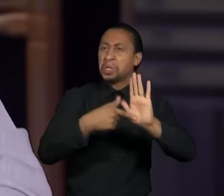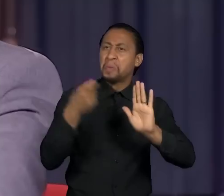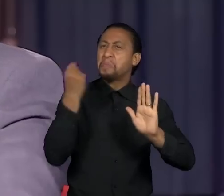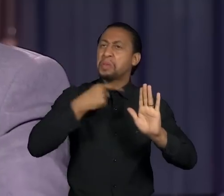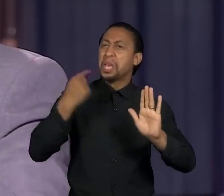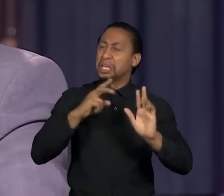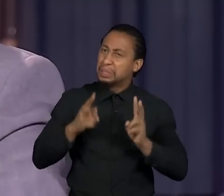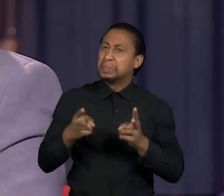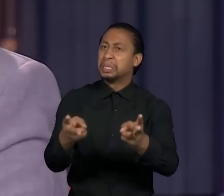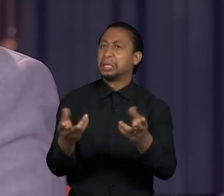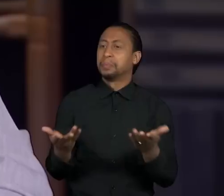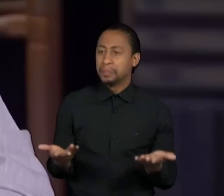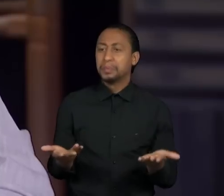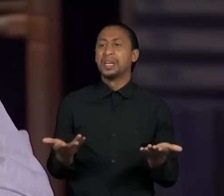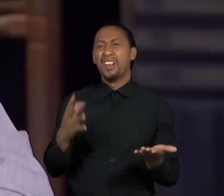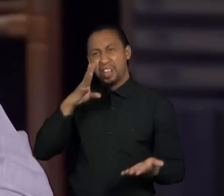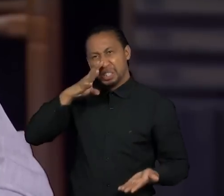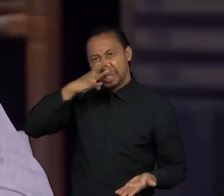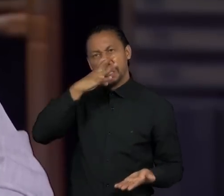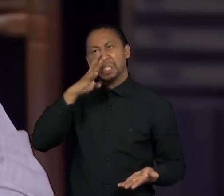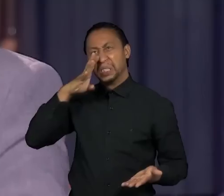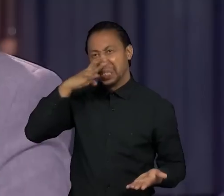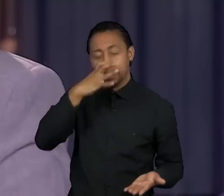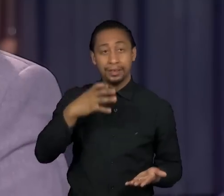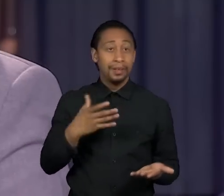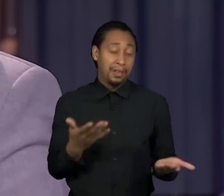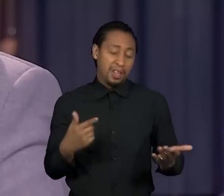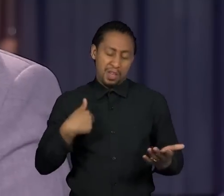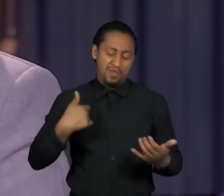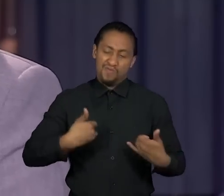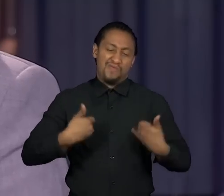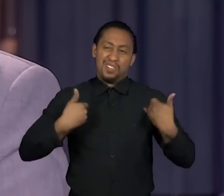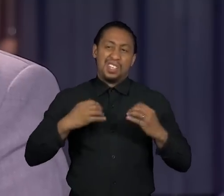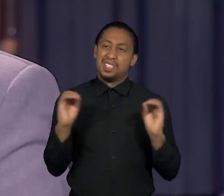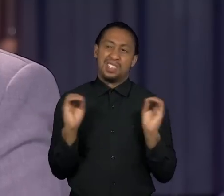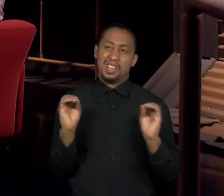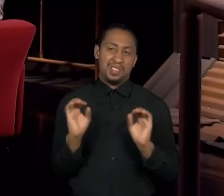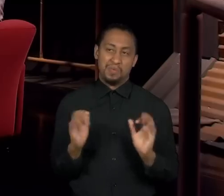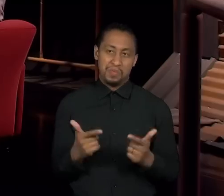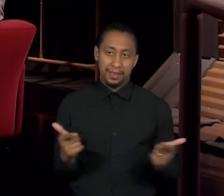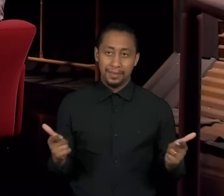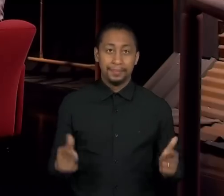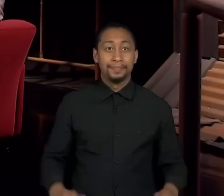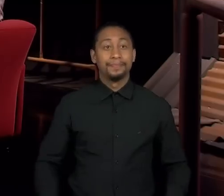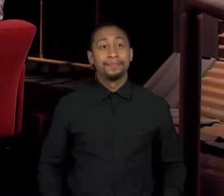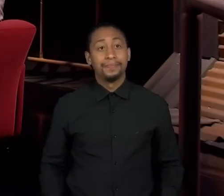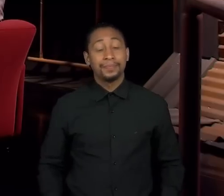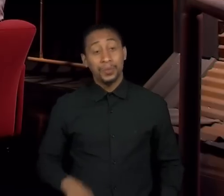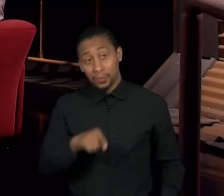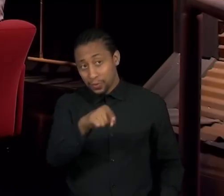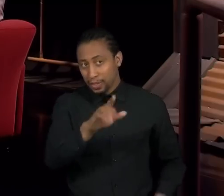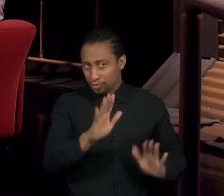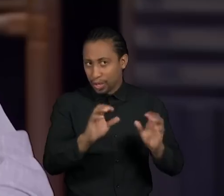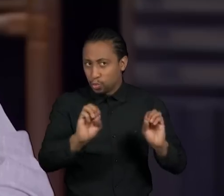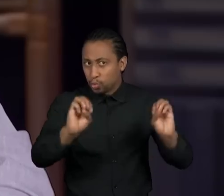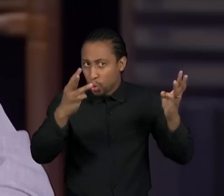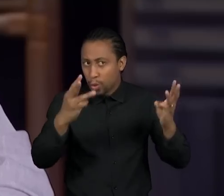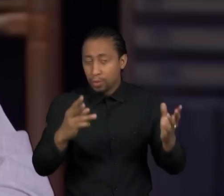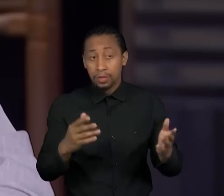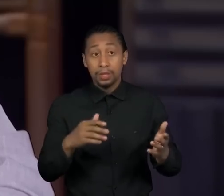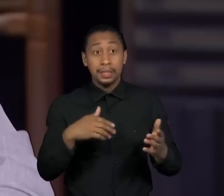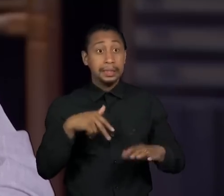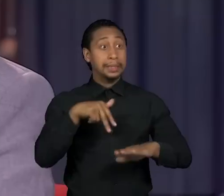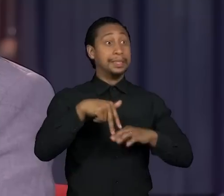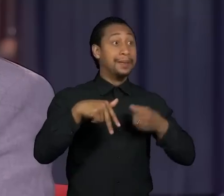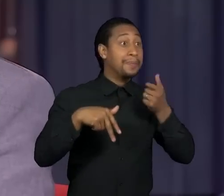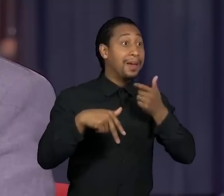tenho... O cara vira escravo da eu não piada tenho vaidade ruim. nenhuma com a minha arte nesse sentido. Você já fez algum show assim que fracassou completamente?